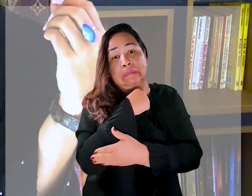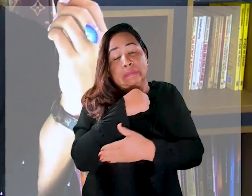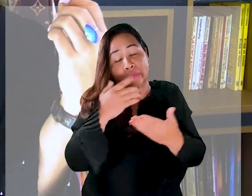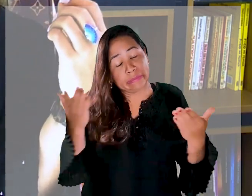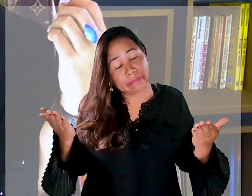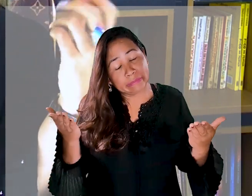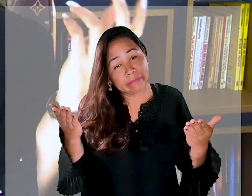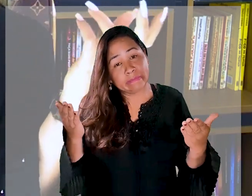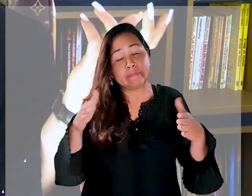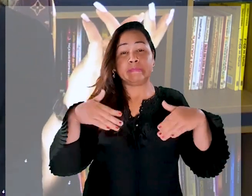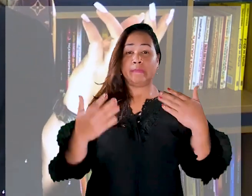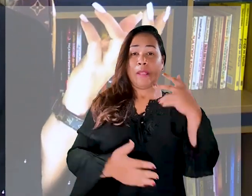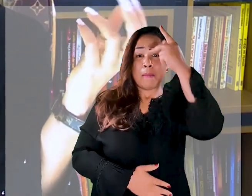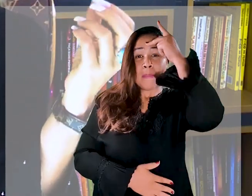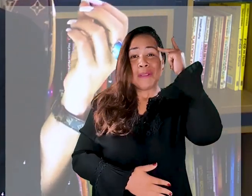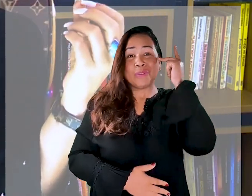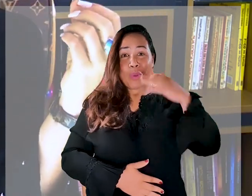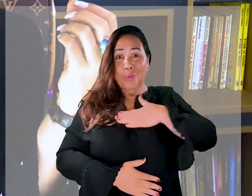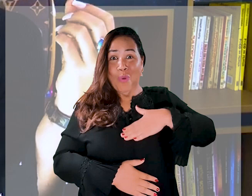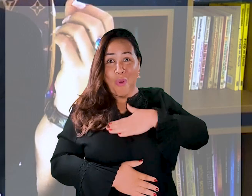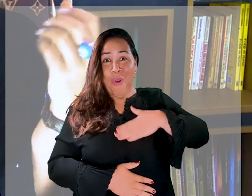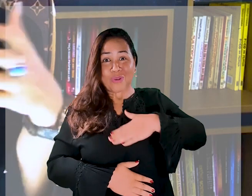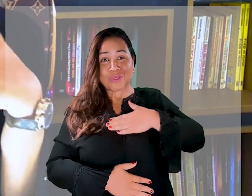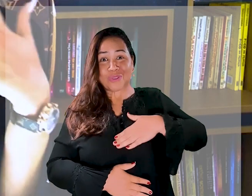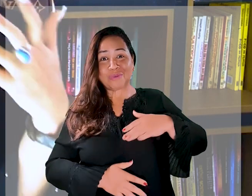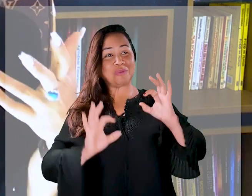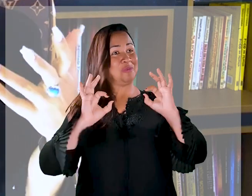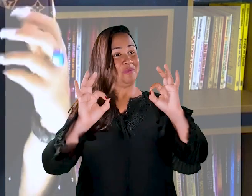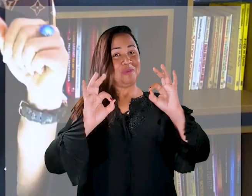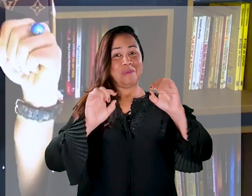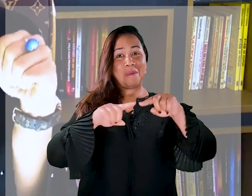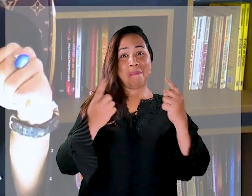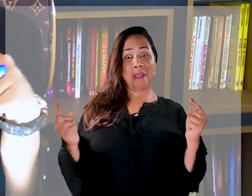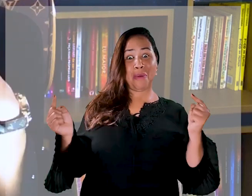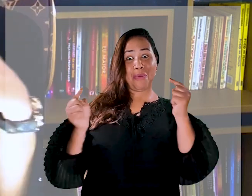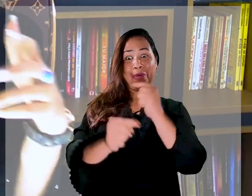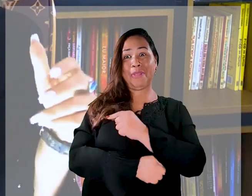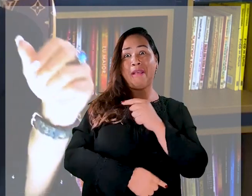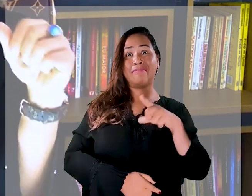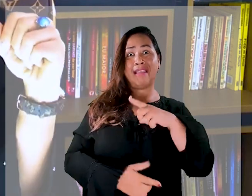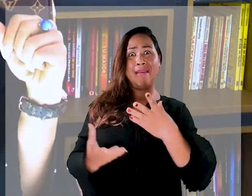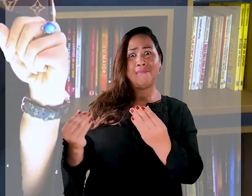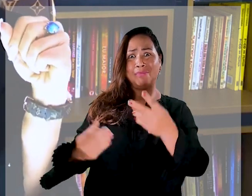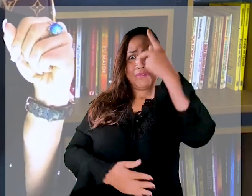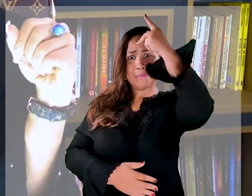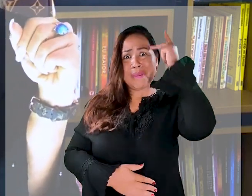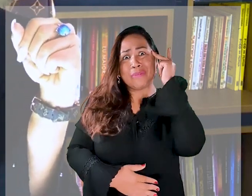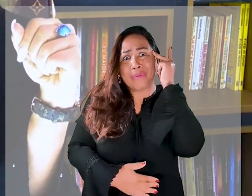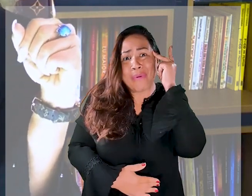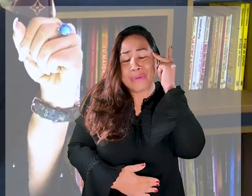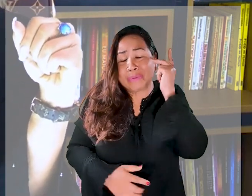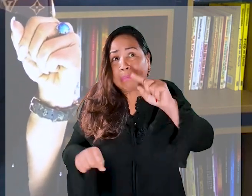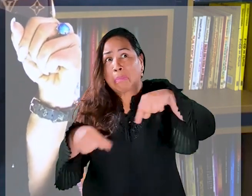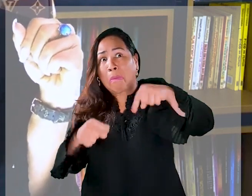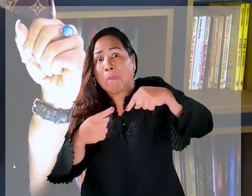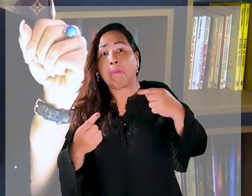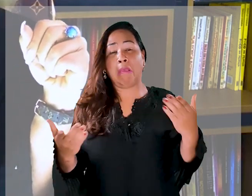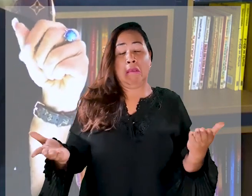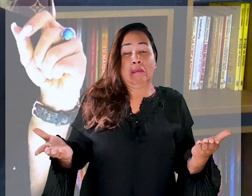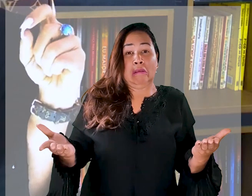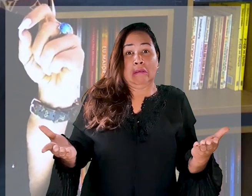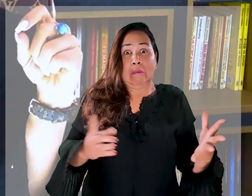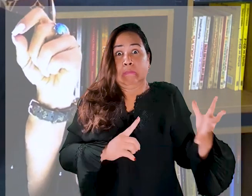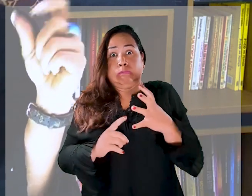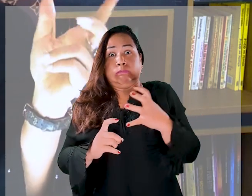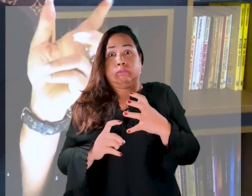sua essência, que vocês não conhecem. Vocês conhecem a Elaine cientista, a Elaine treinadora, mas a Elaine com os filhos, a